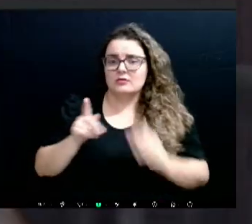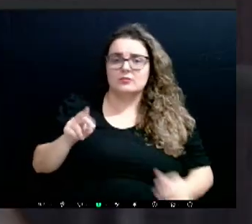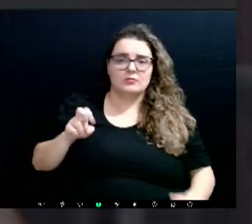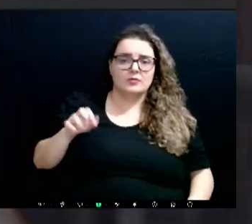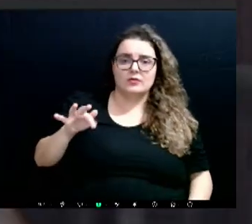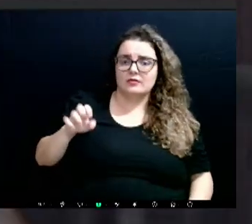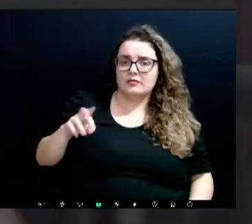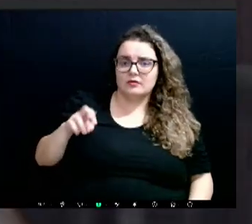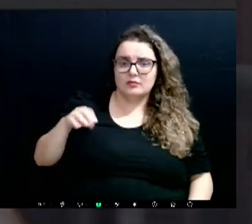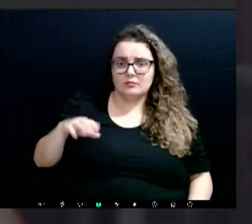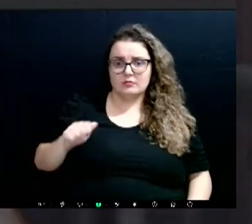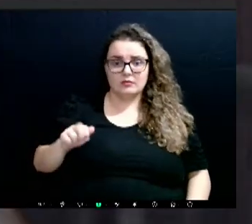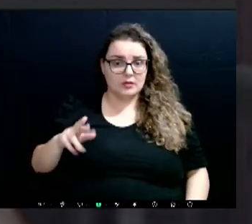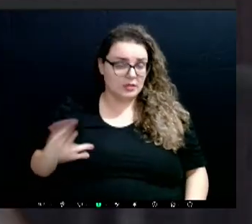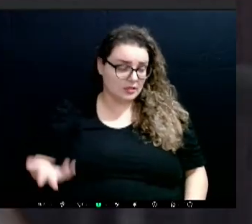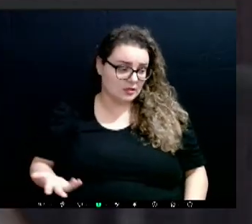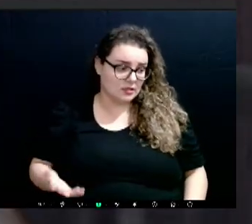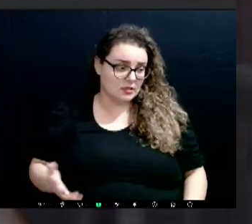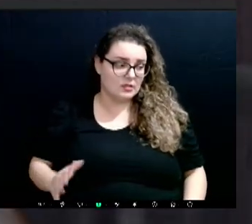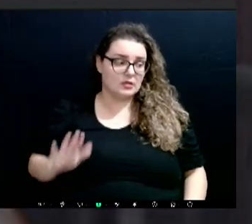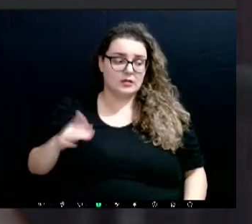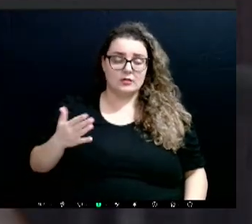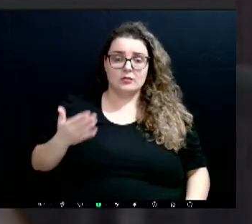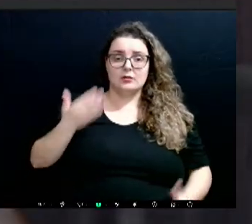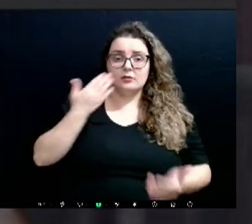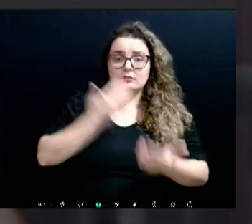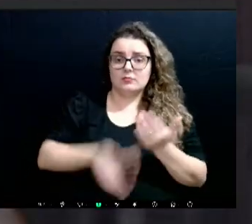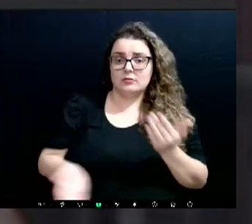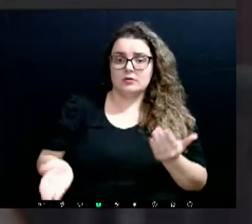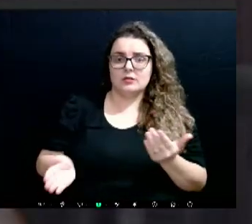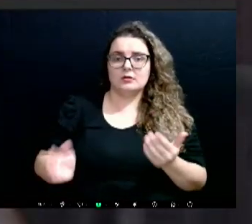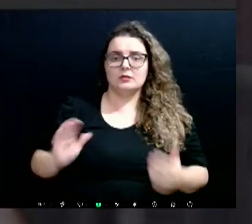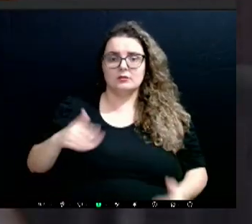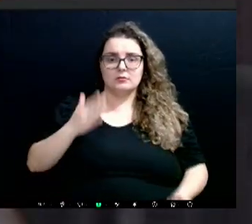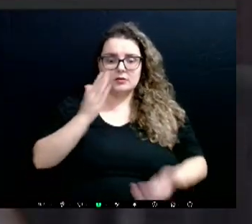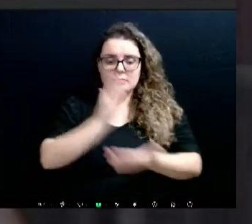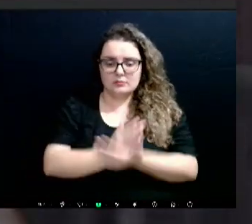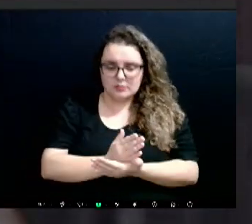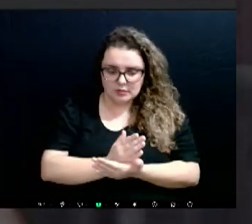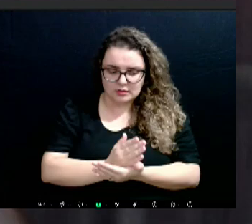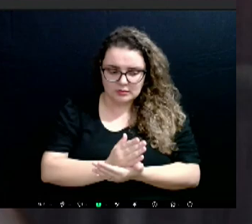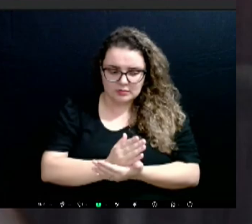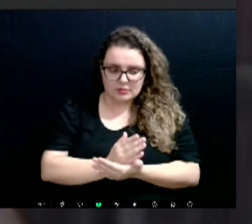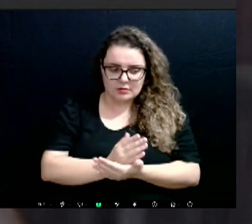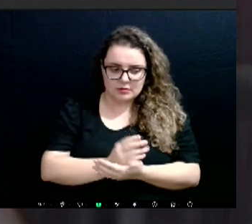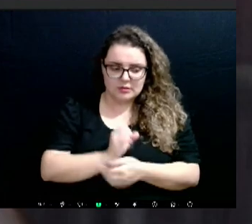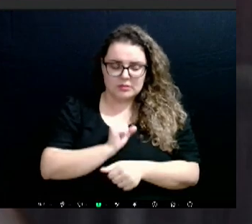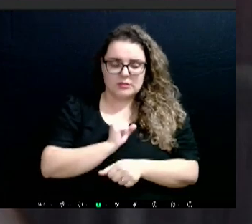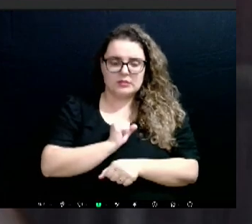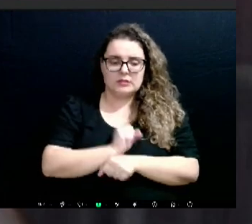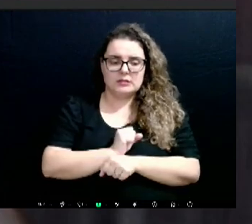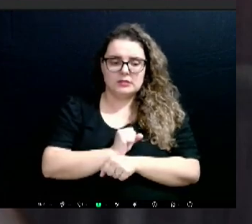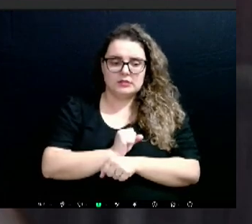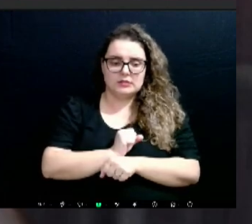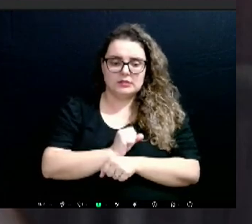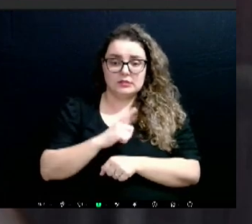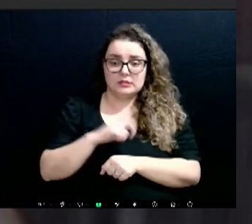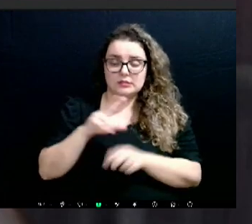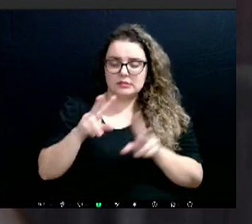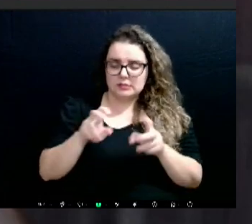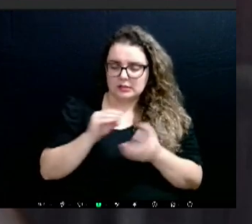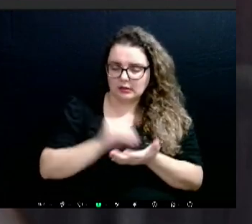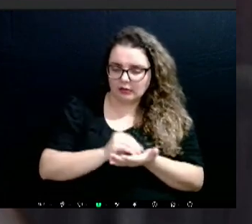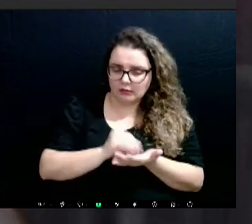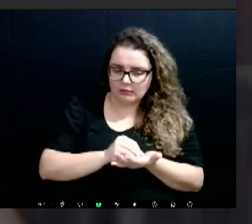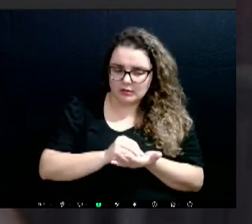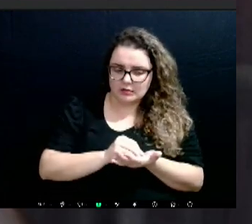onde a gente se perde, quando a gente para e tem essa pausa, essa ausência que eu falei, e a gente volta para nós mesmos.